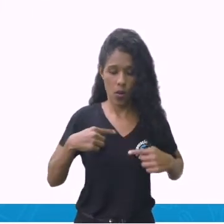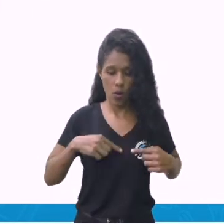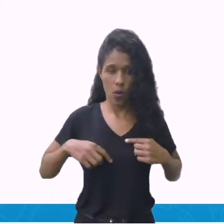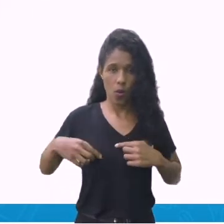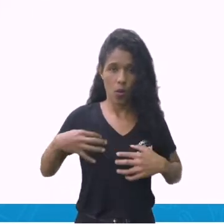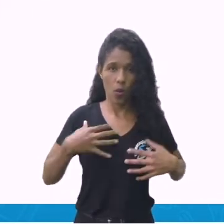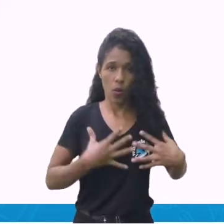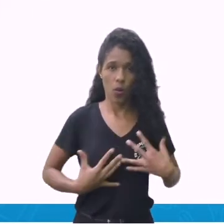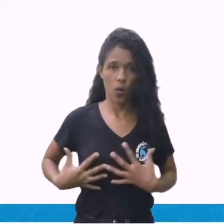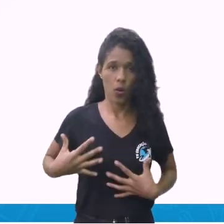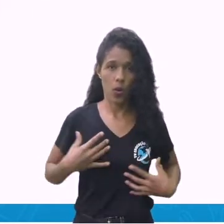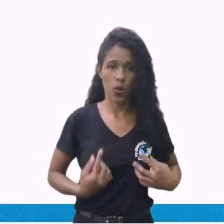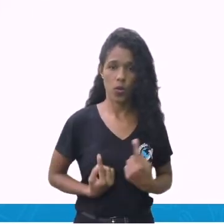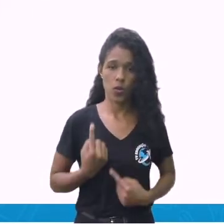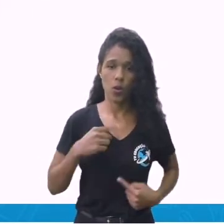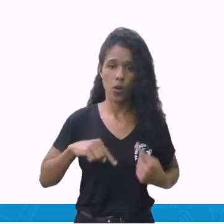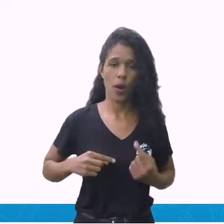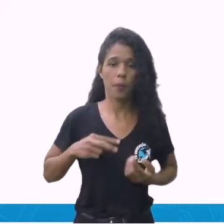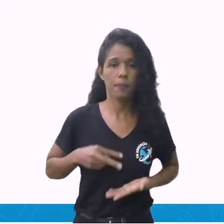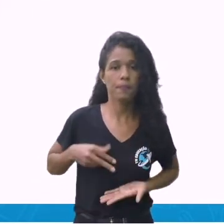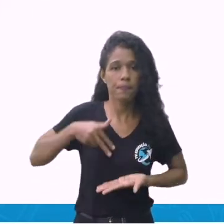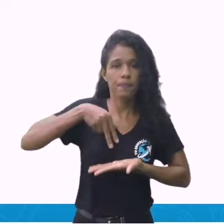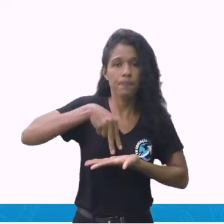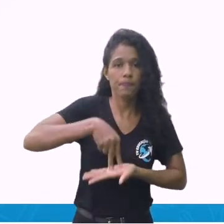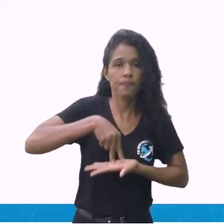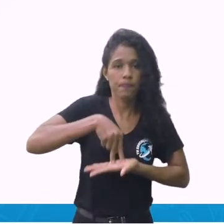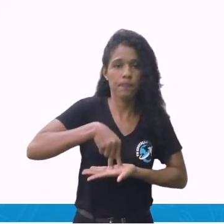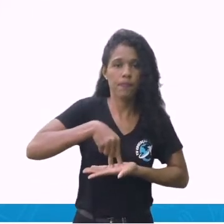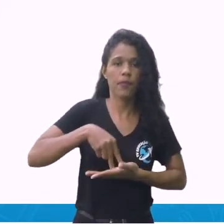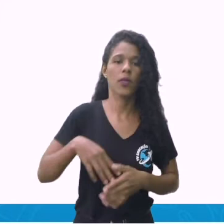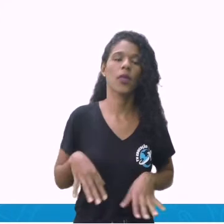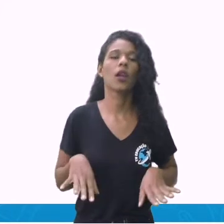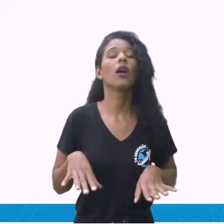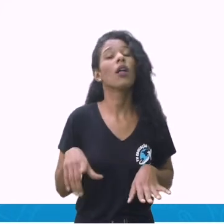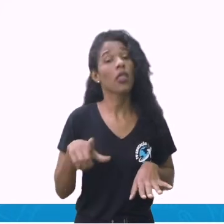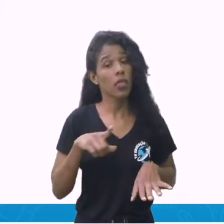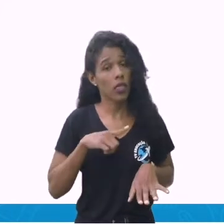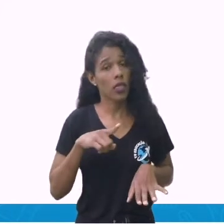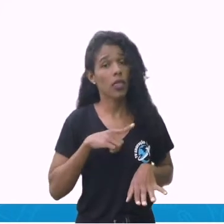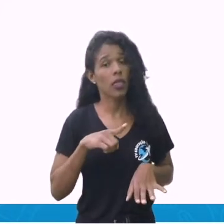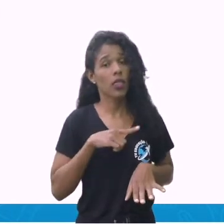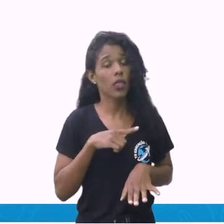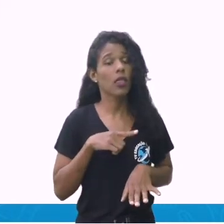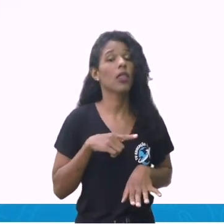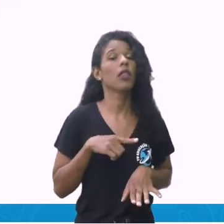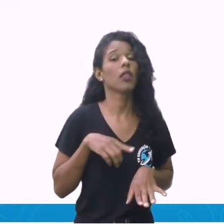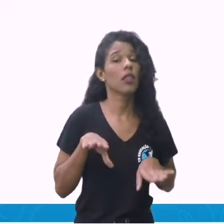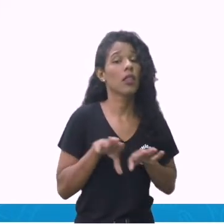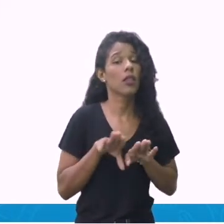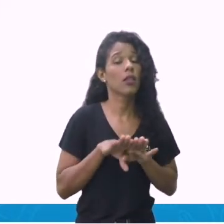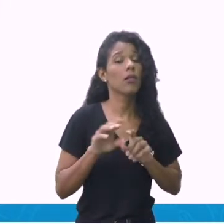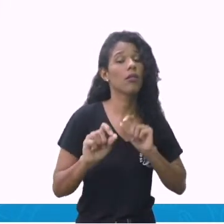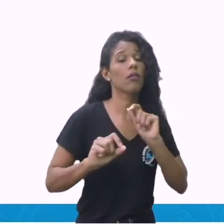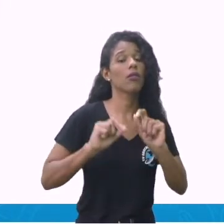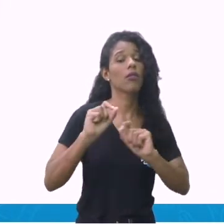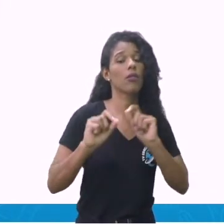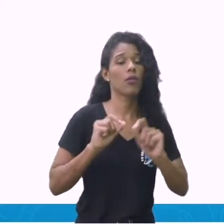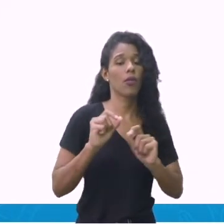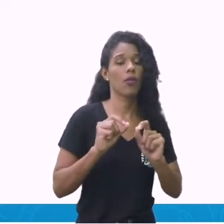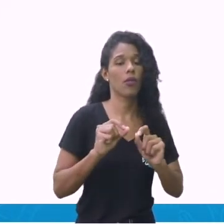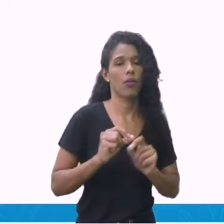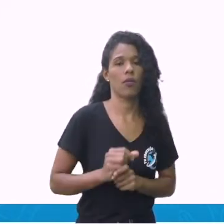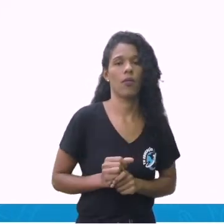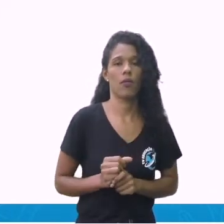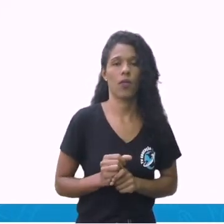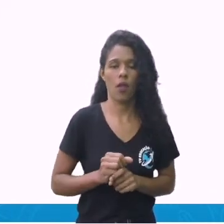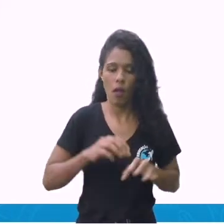Temos também, né, aqui nesse prato, alimentos como legumes e verduras. E aí eles